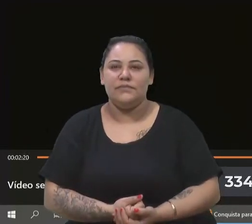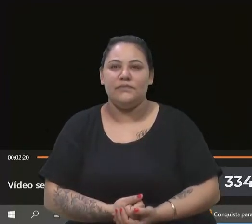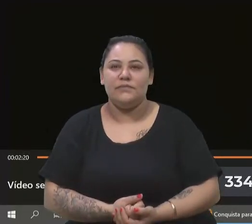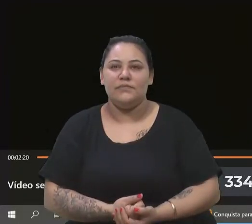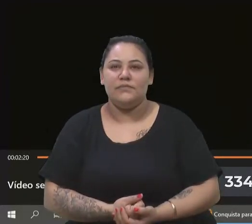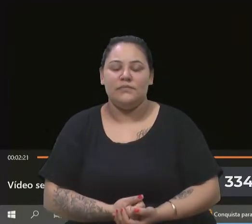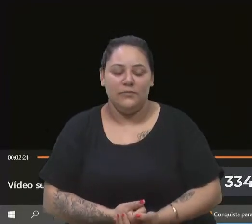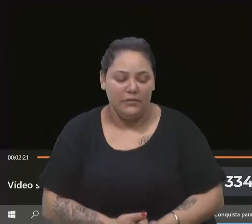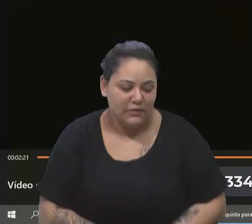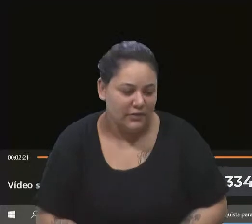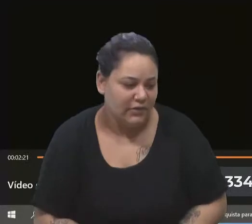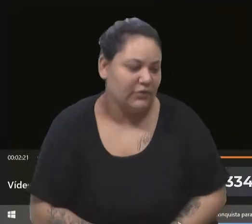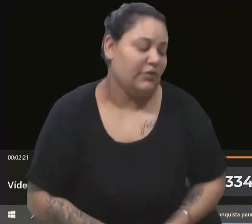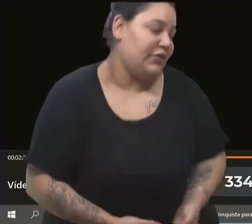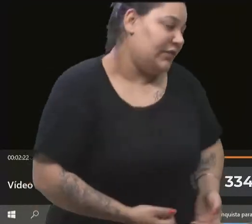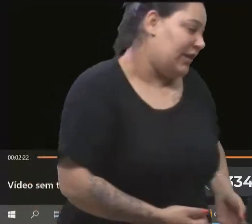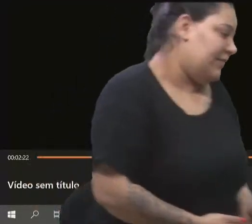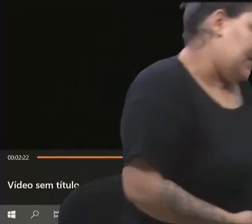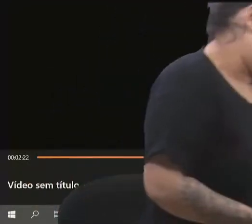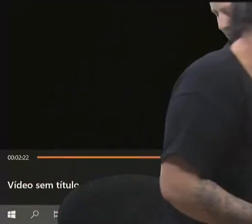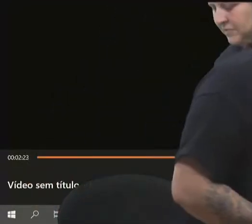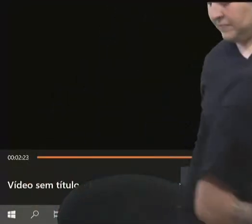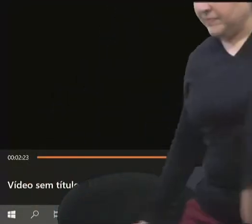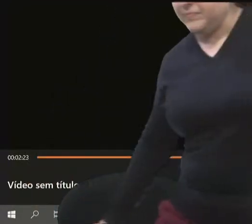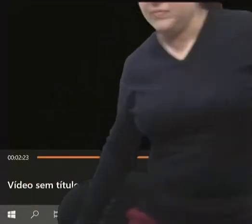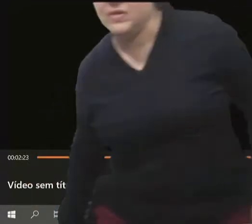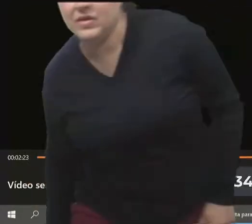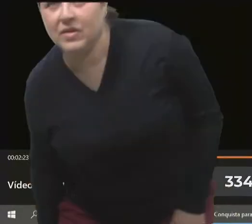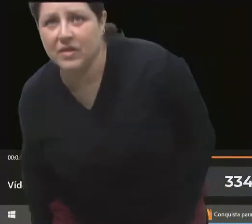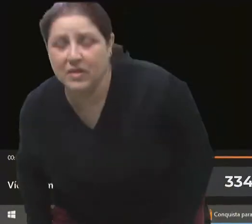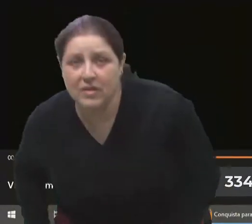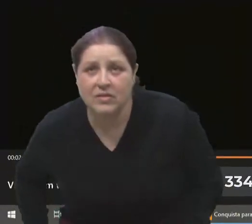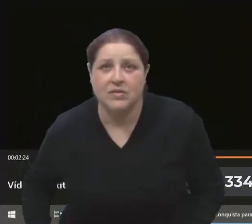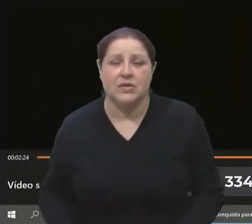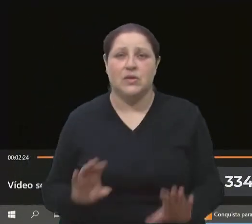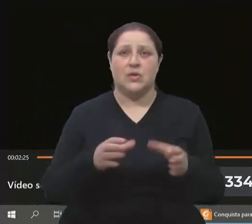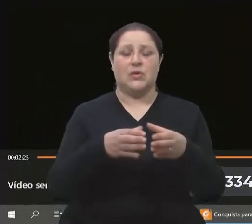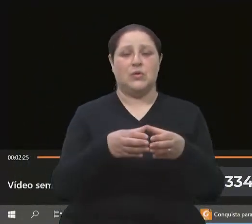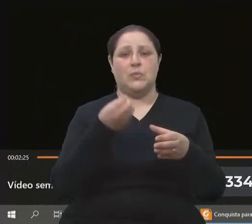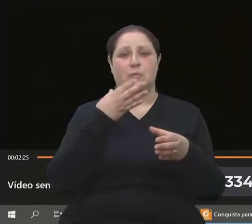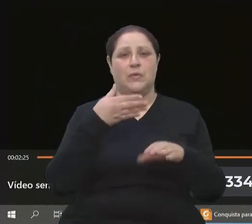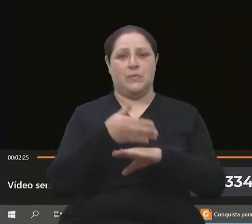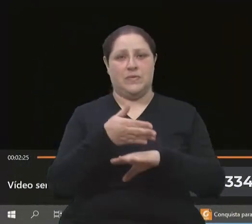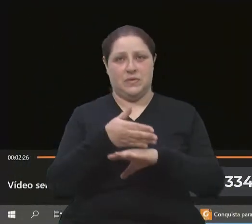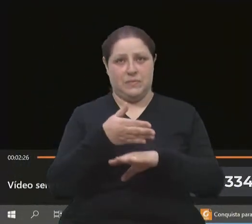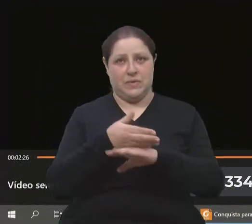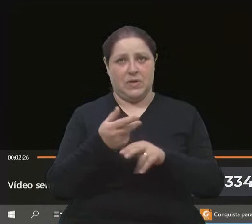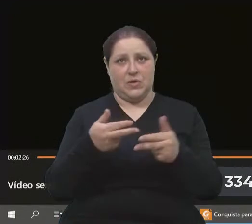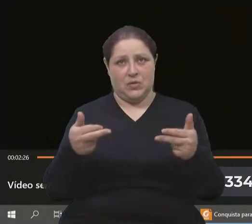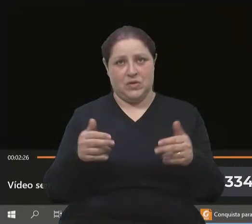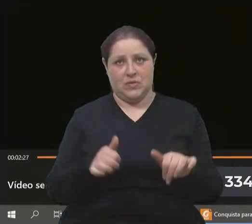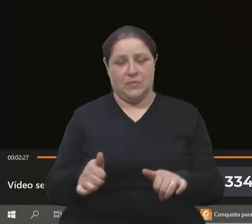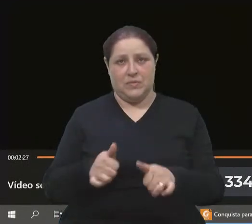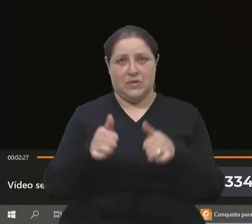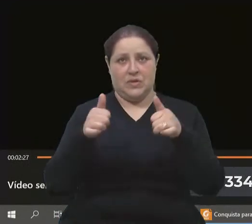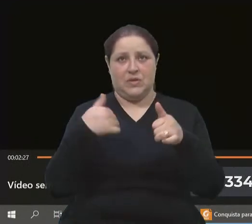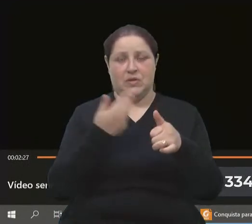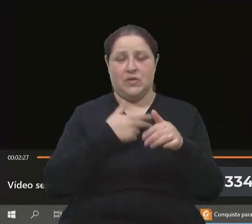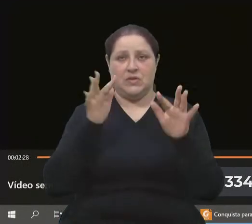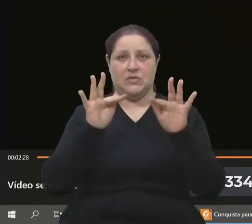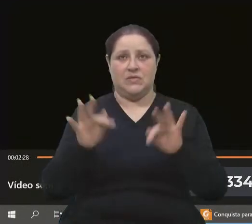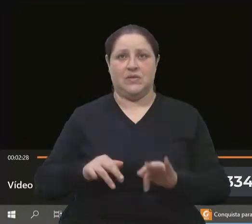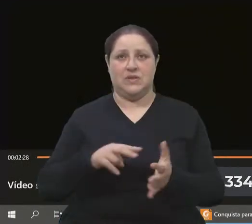grupo, estar nessa sociedade e ver que as coisas estão melhorando. A gente está muito contente, muito